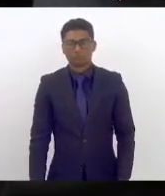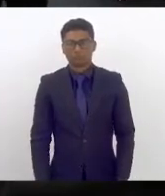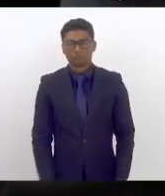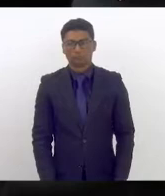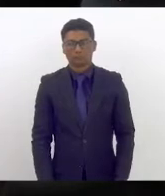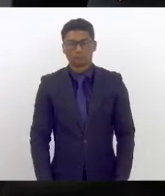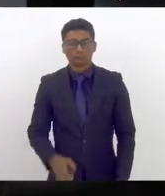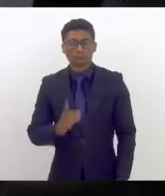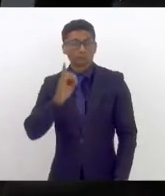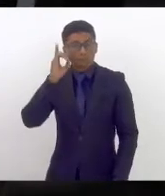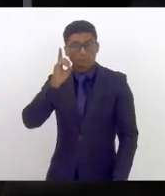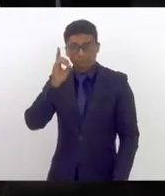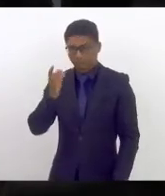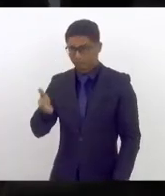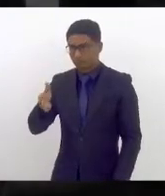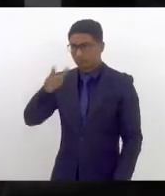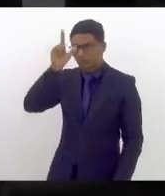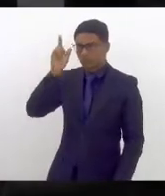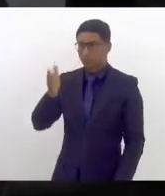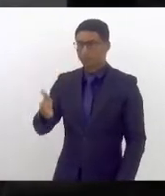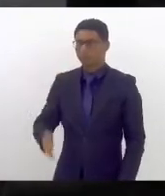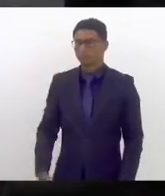Deputado Luiz